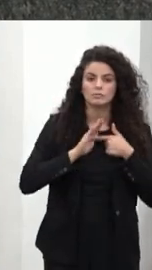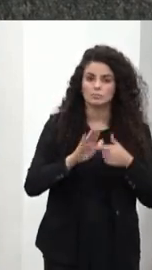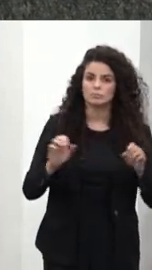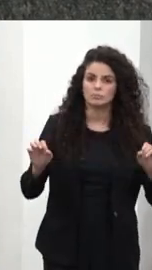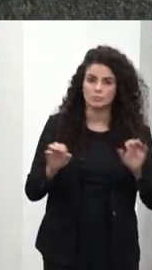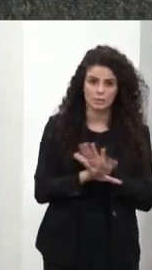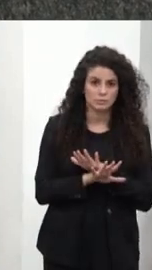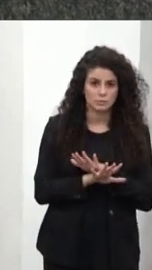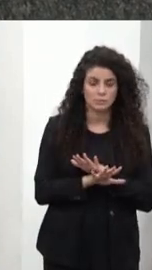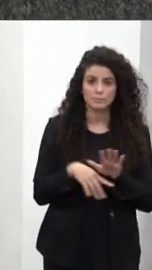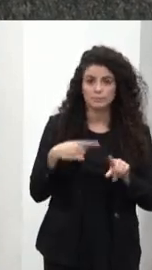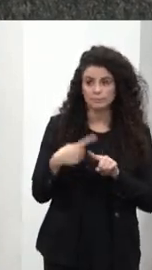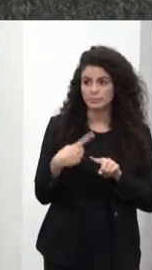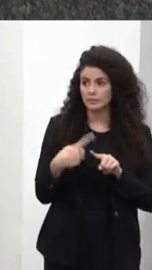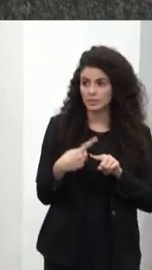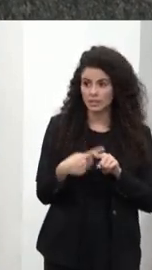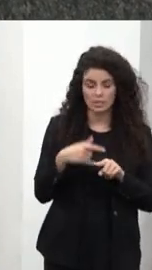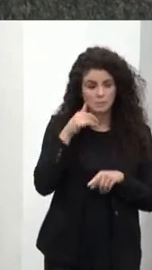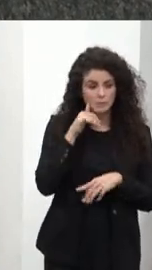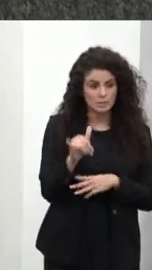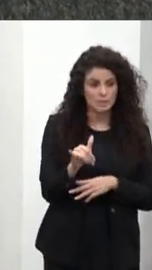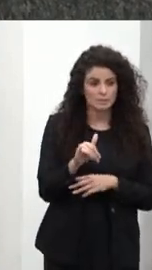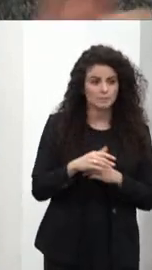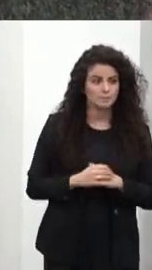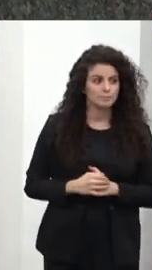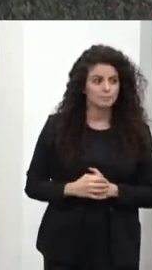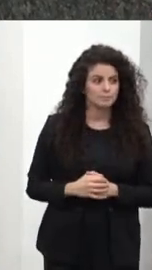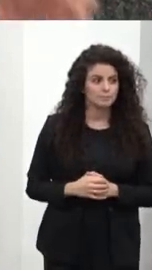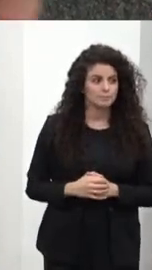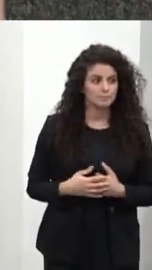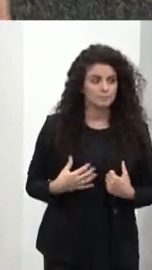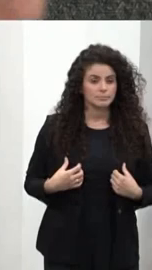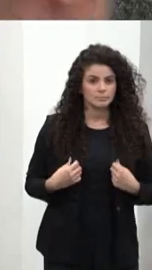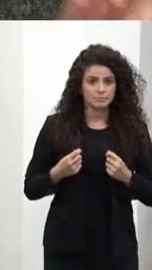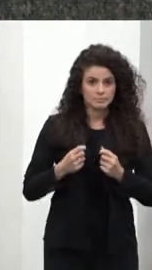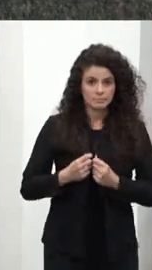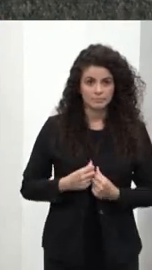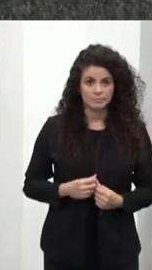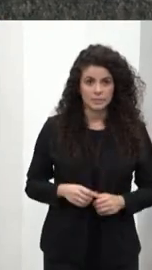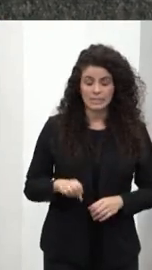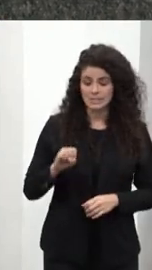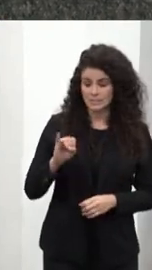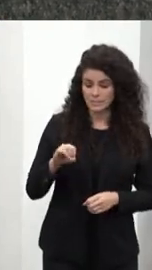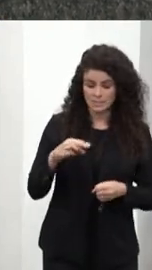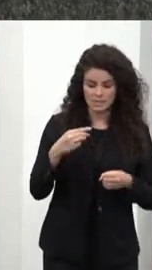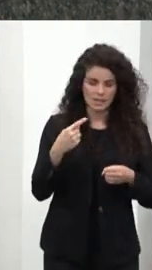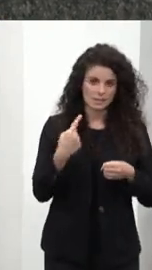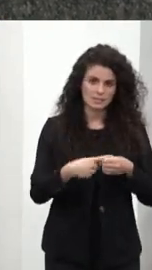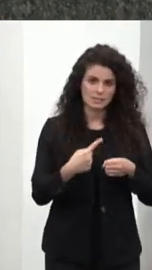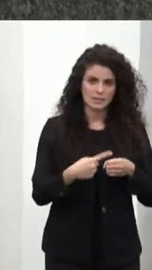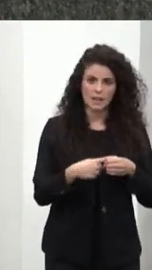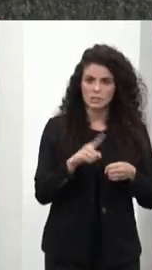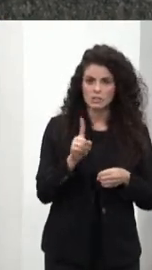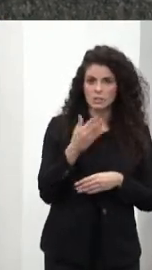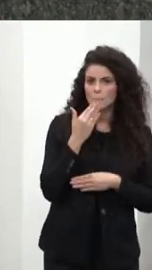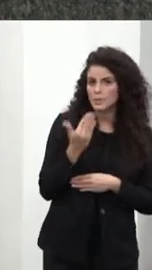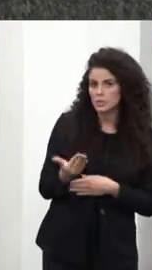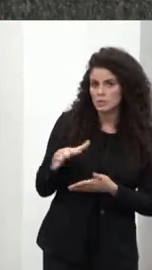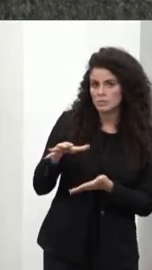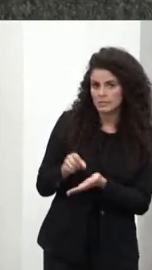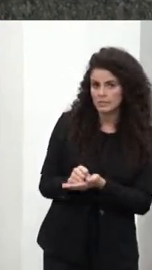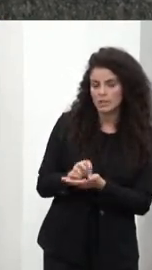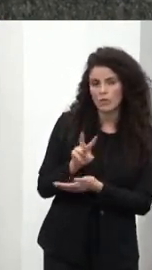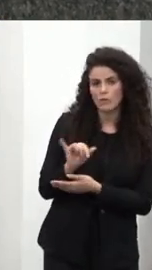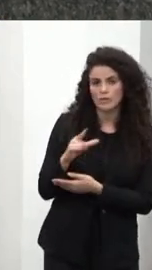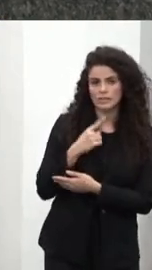mandando Aí depois pode ter uma diligência mas 60 dias enfim quem não o município que não solicitou a lei determina que vai haver